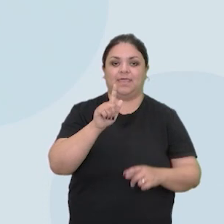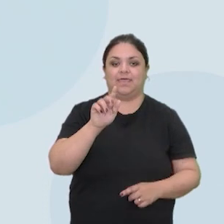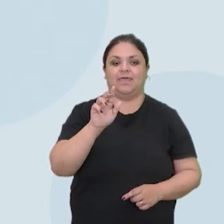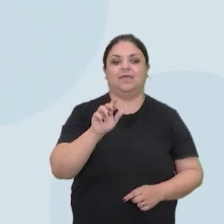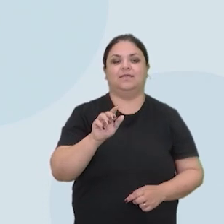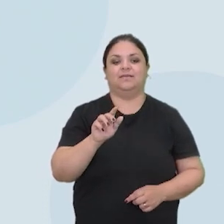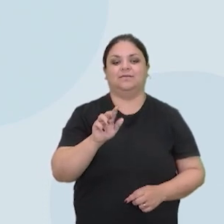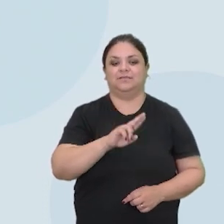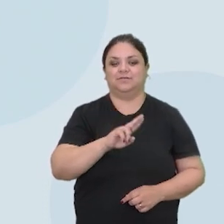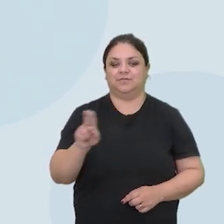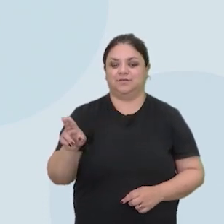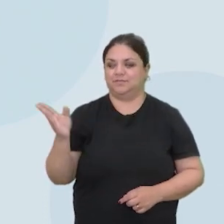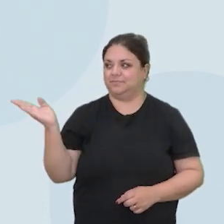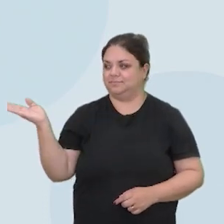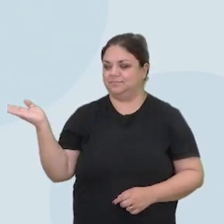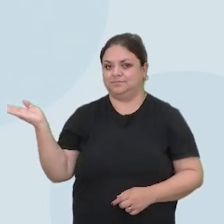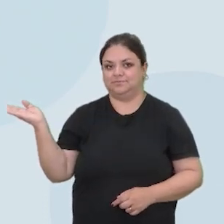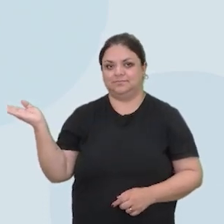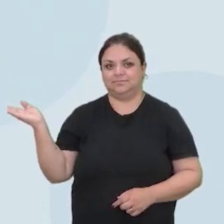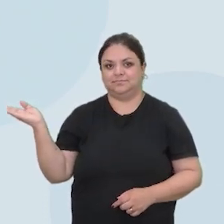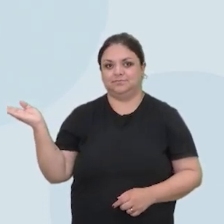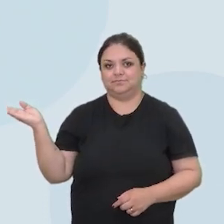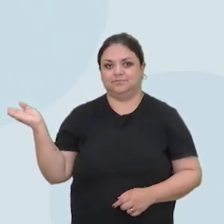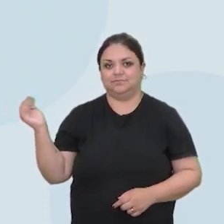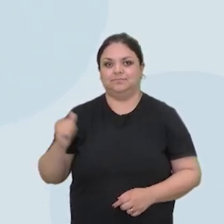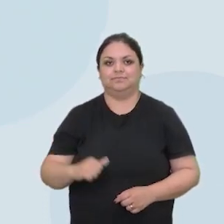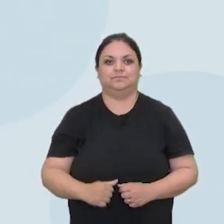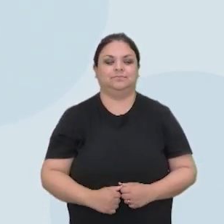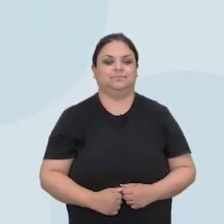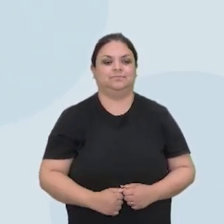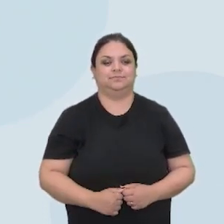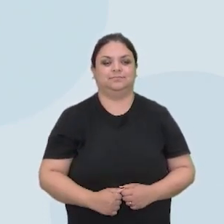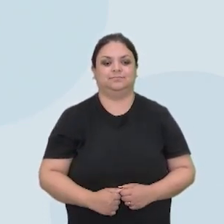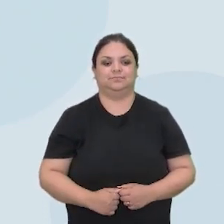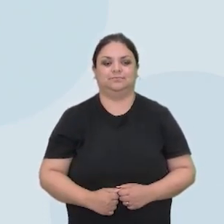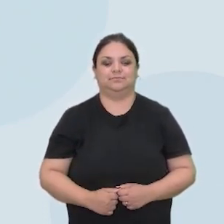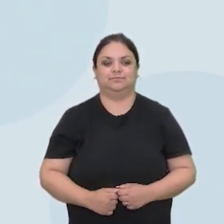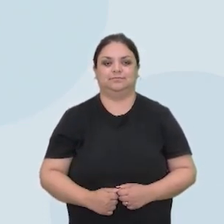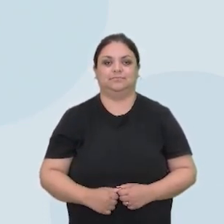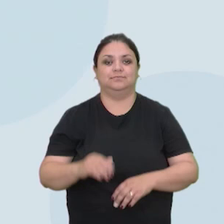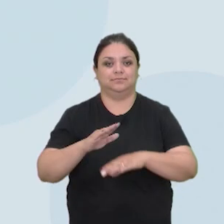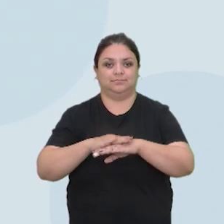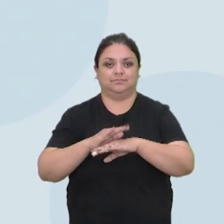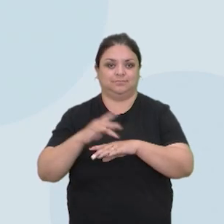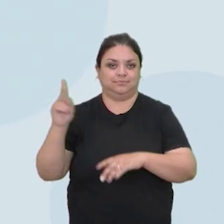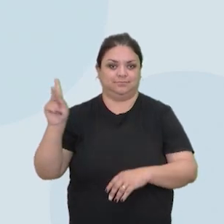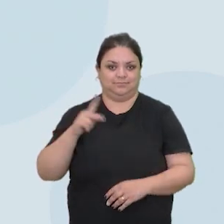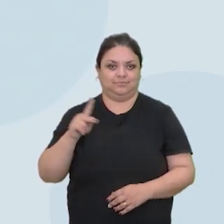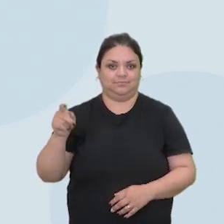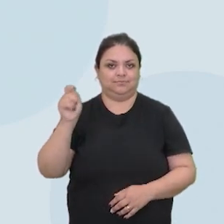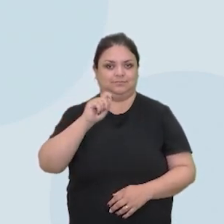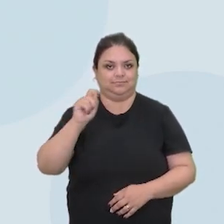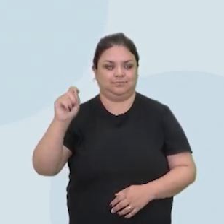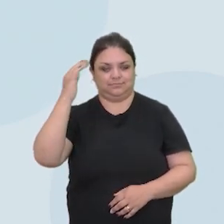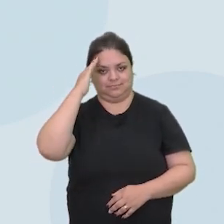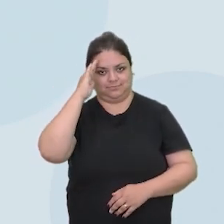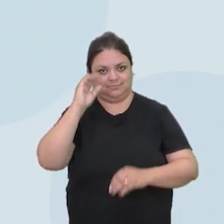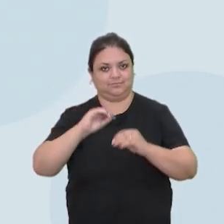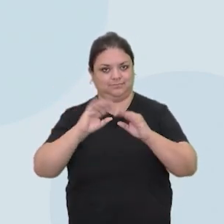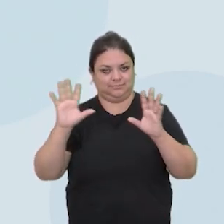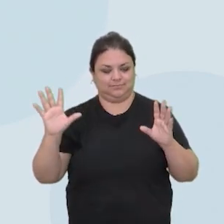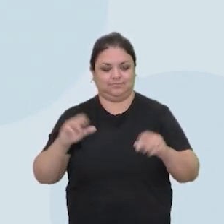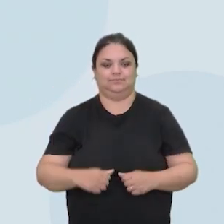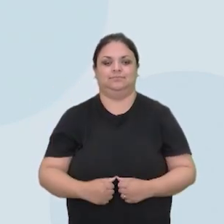ionização ou baixo grau de ionização. Então, deixa eu colocar a caneta aqui para vocês entenderem melhor aí o que vai